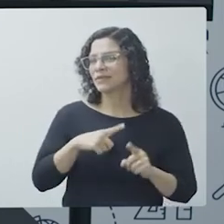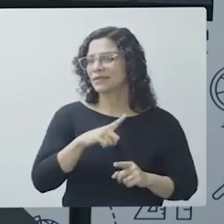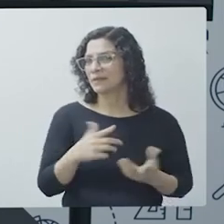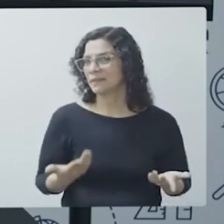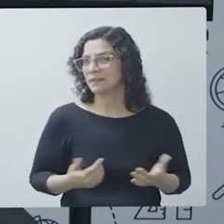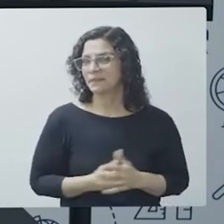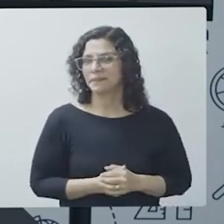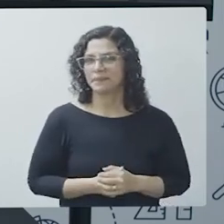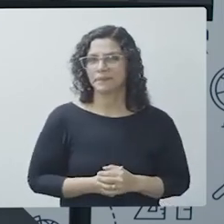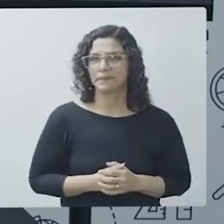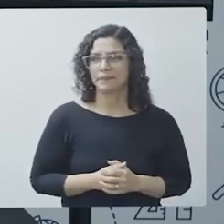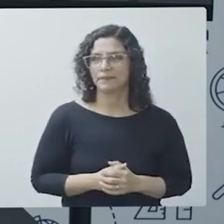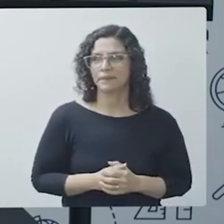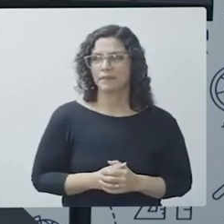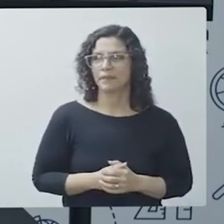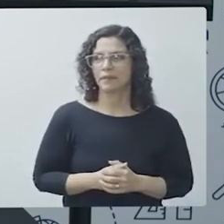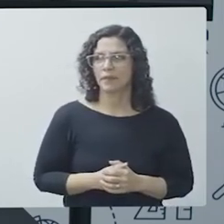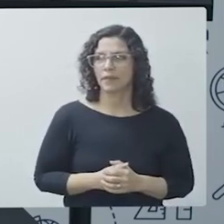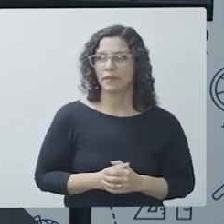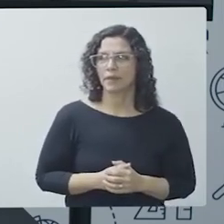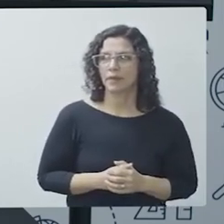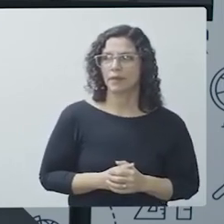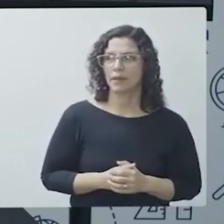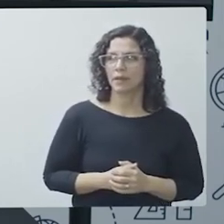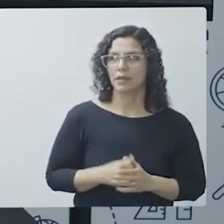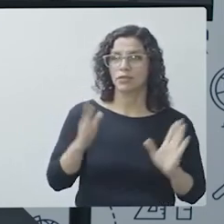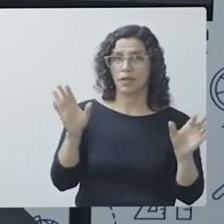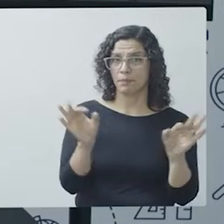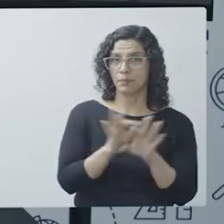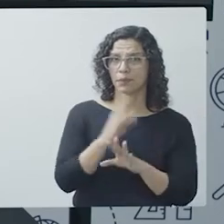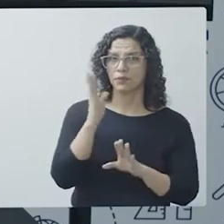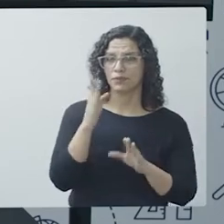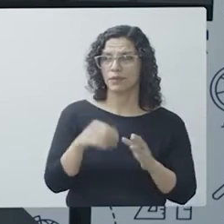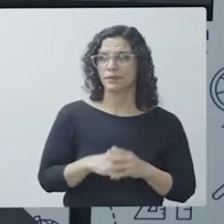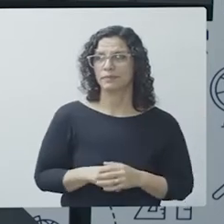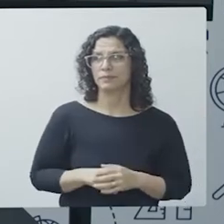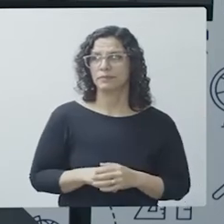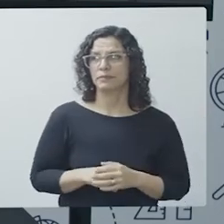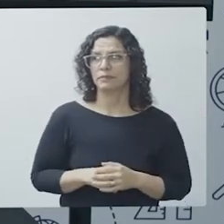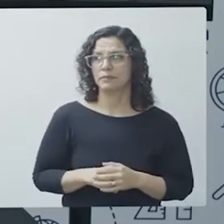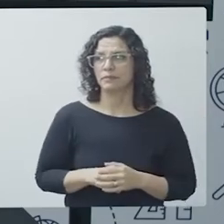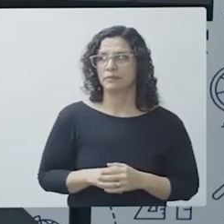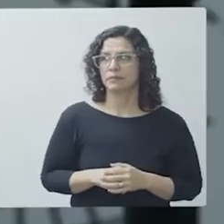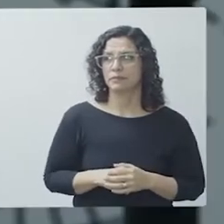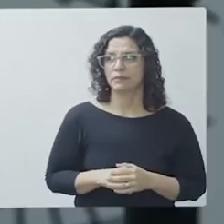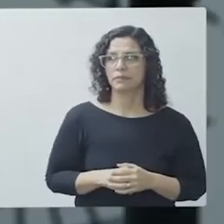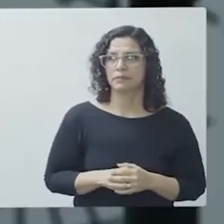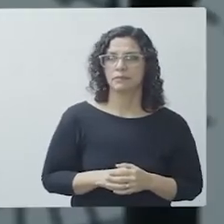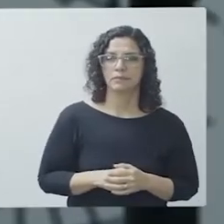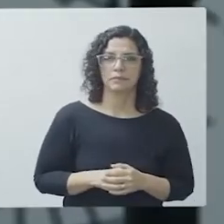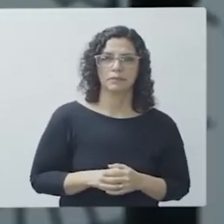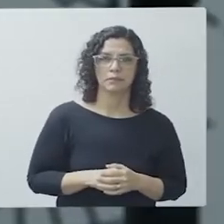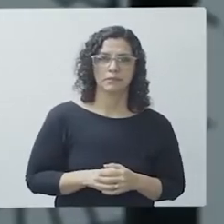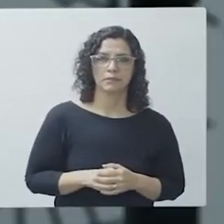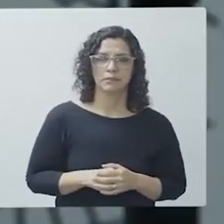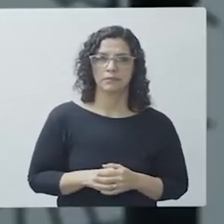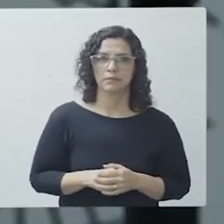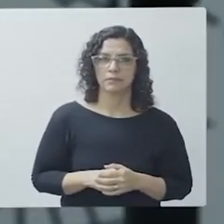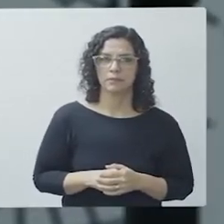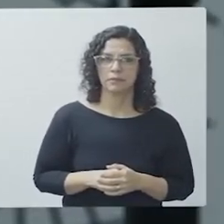Olha lá, o primeiro já foi. fazer